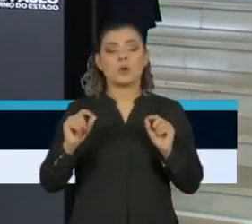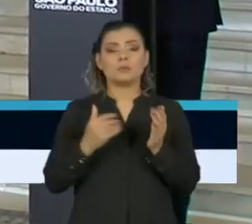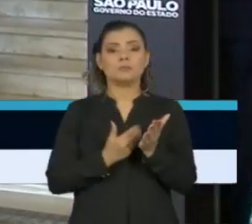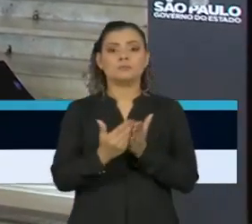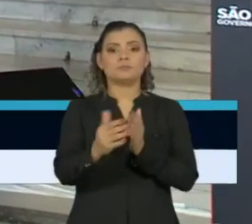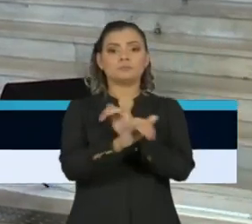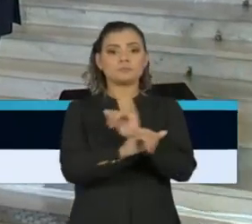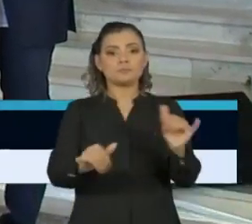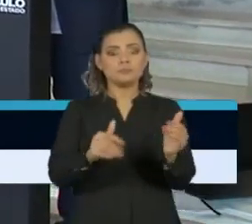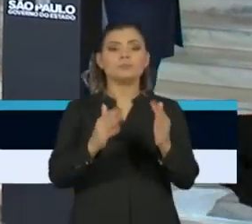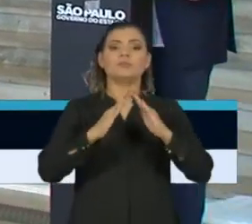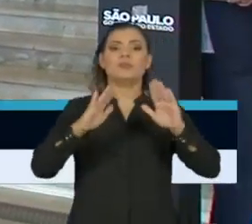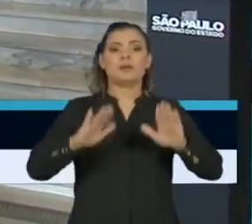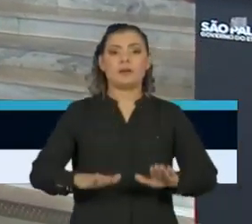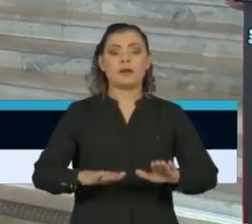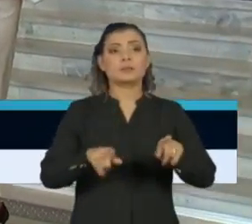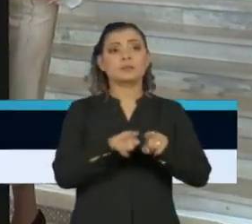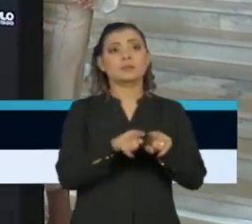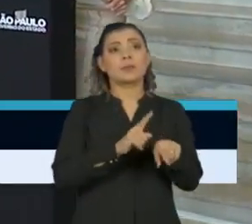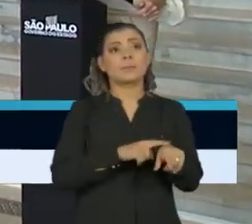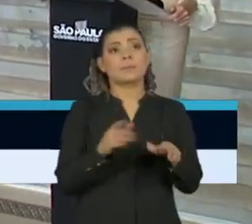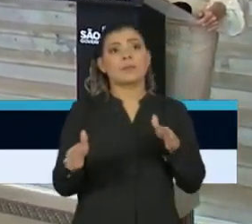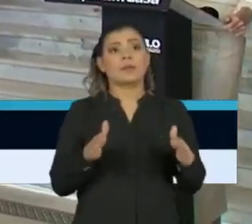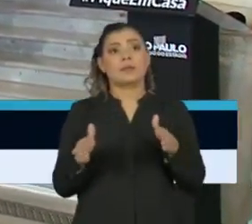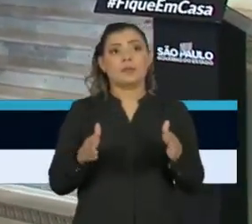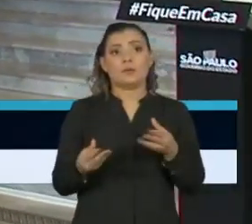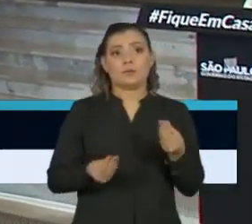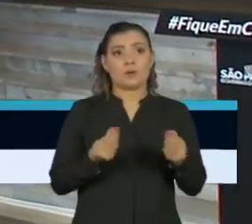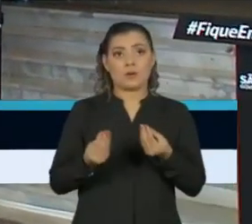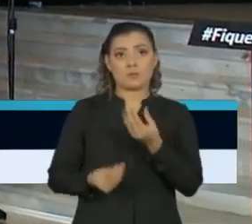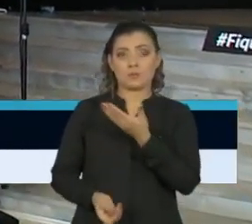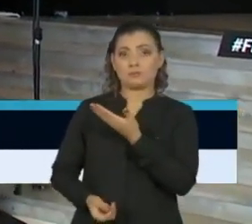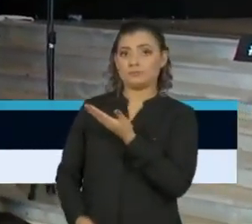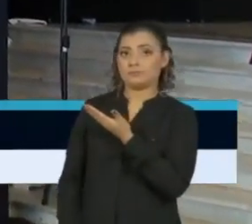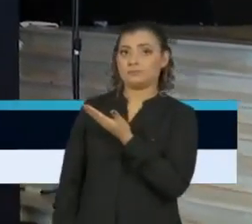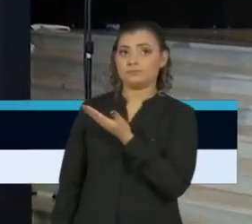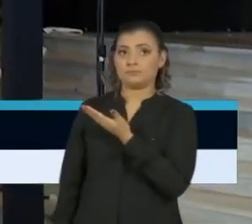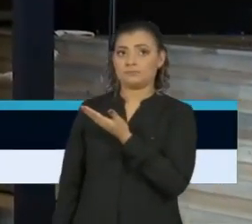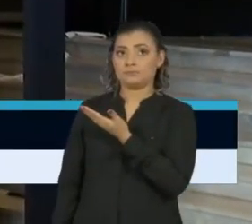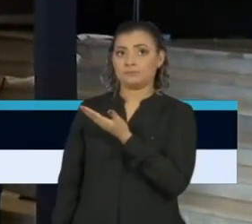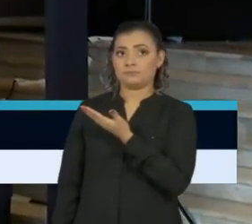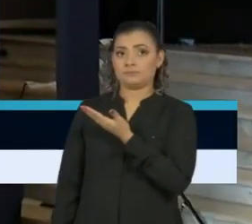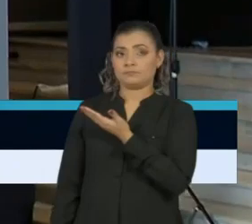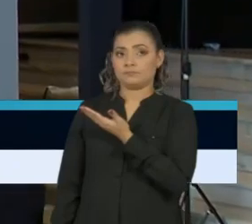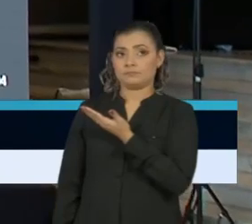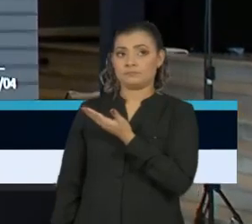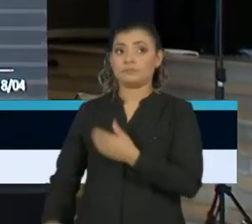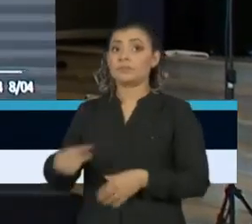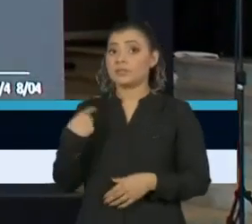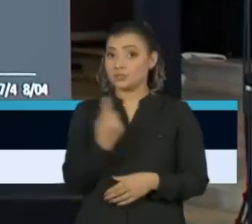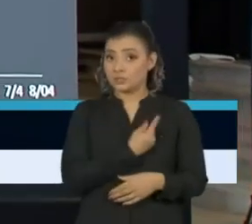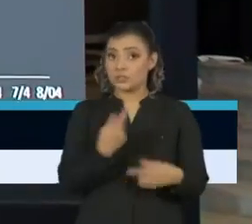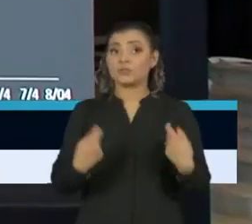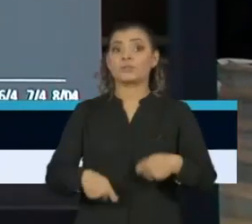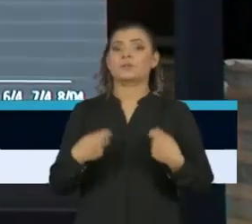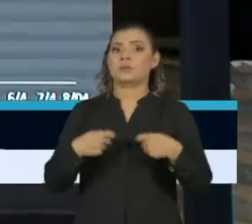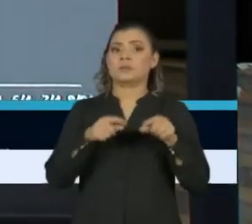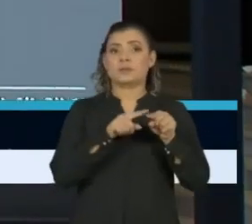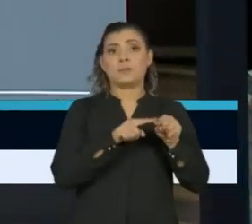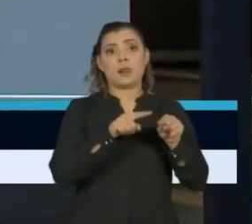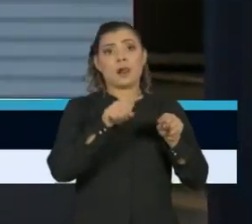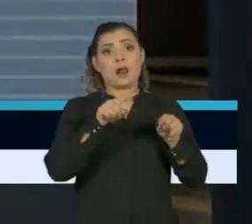anúncio, o início e a previsão e o comportamento dele até agora. Nós precisamos elevar esta